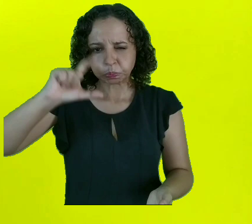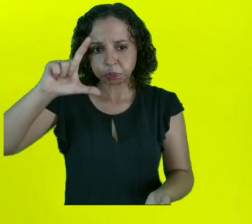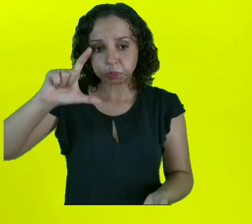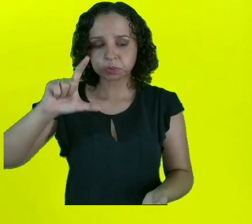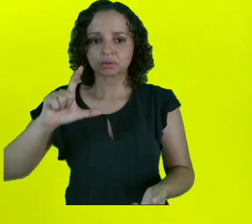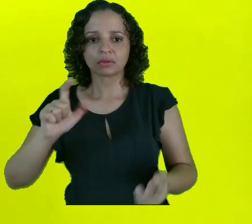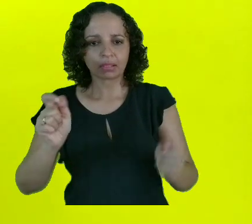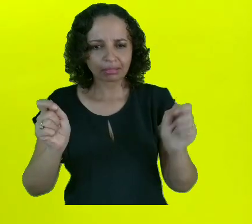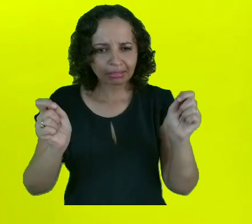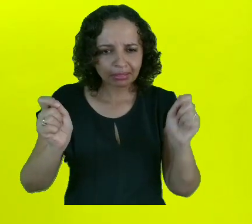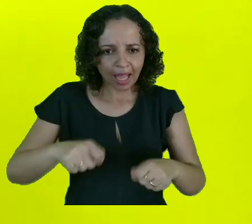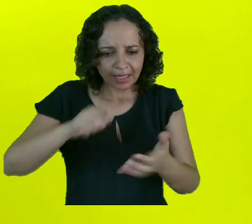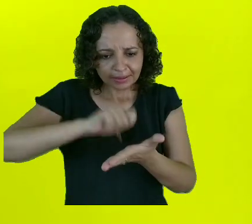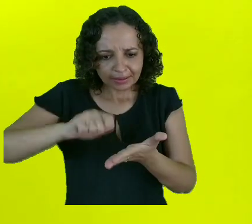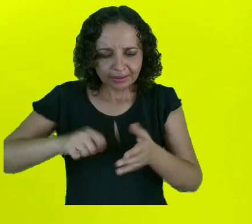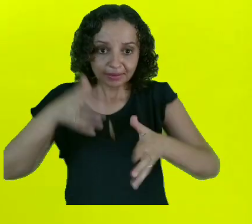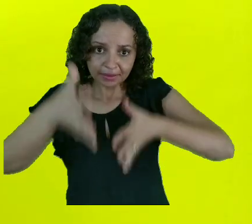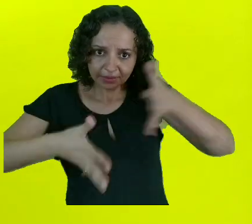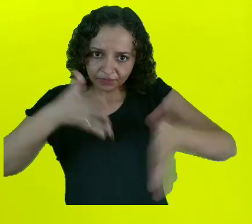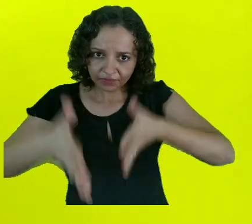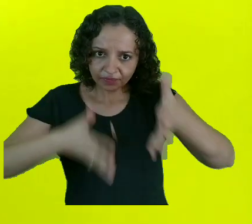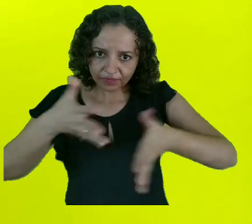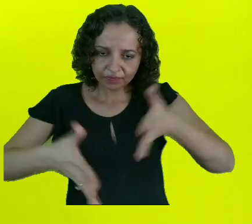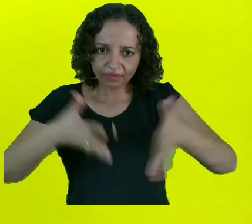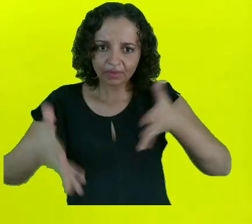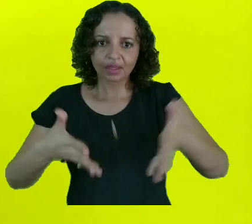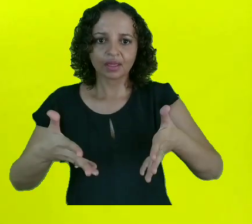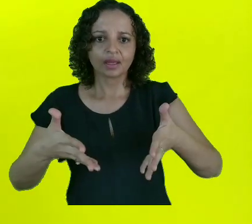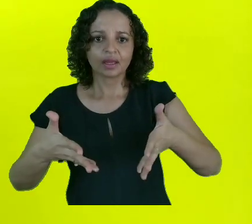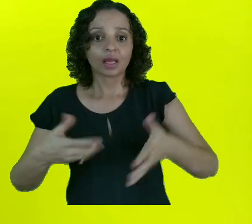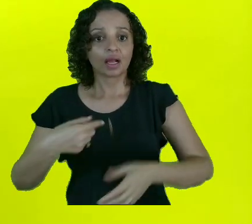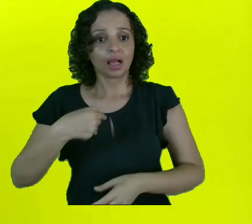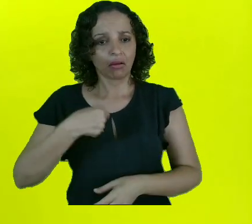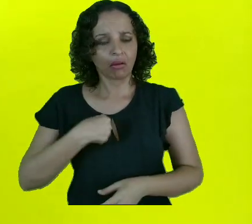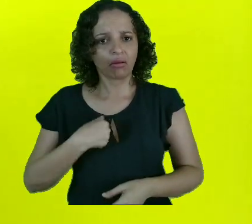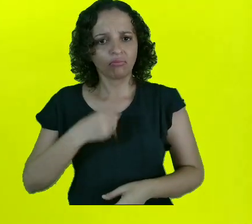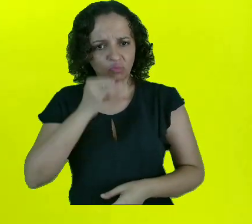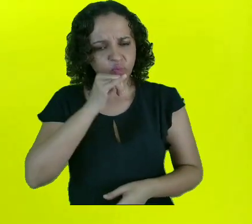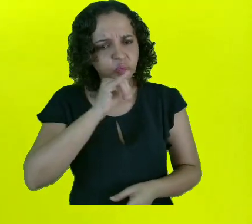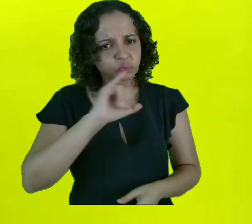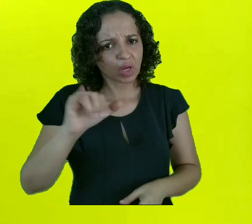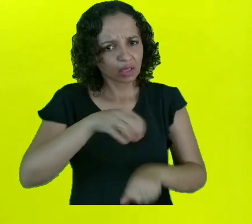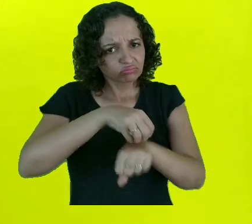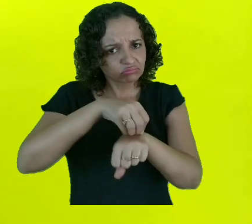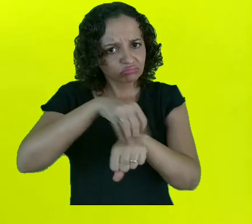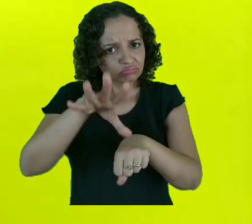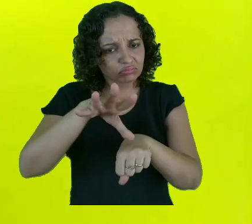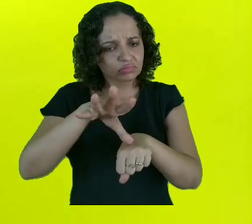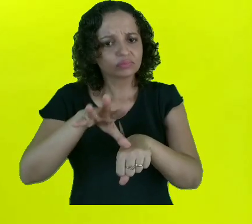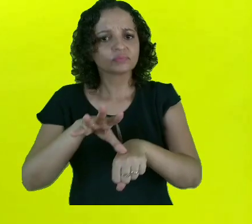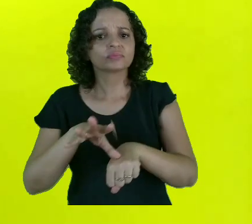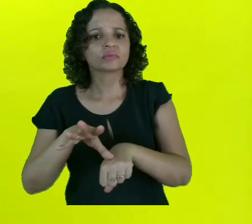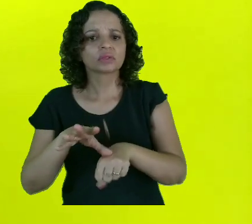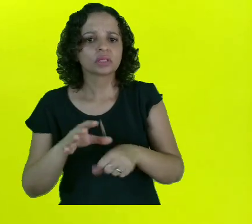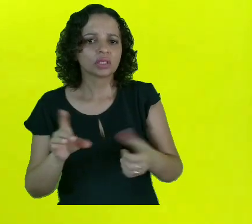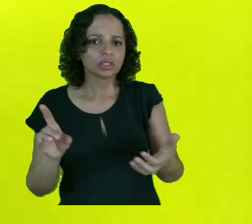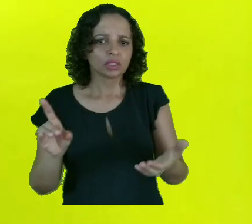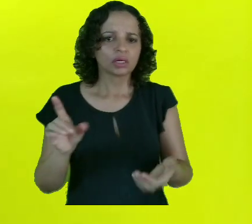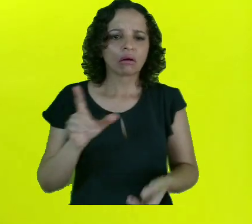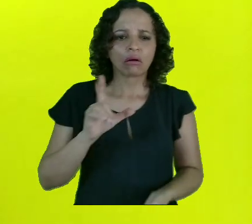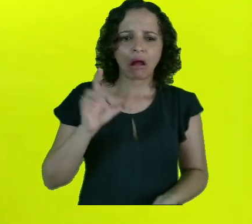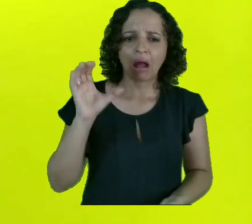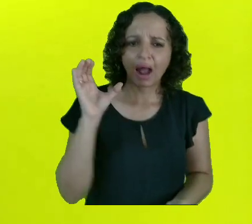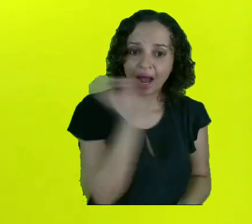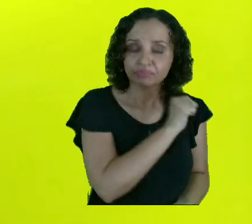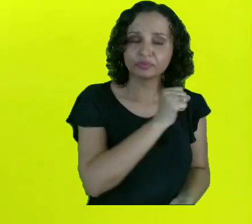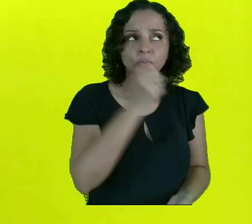sign write, a escrita do sinal, eu indico para você ter uma consulta rápida